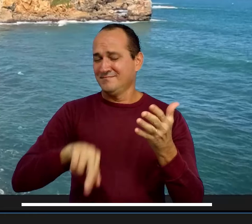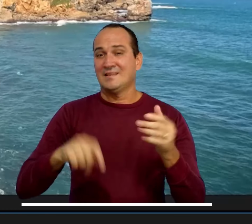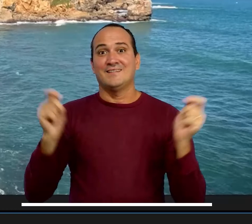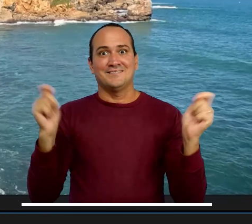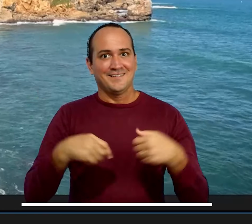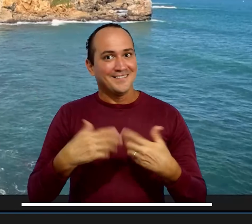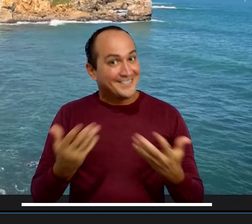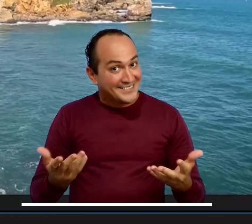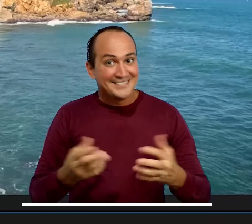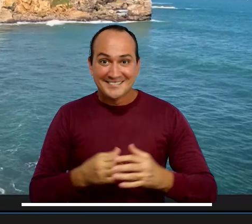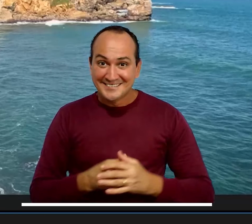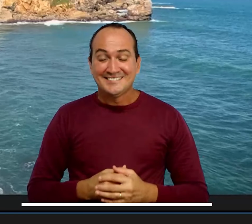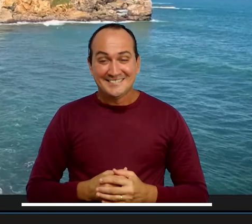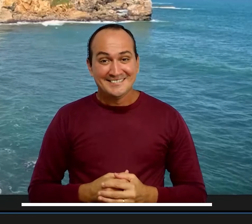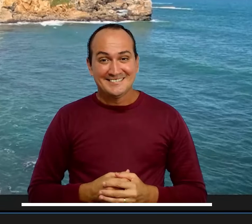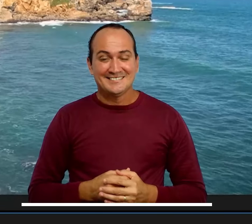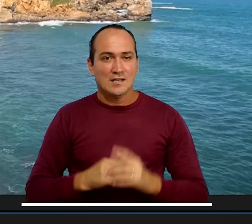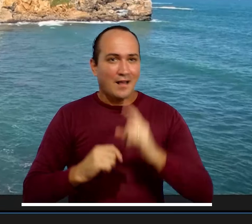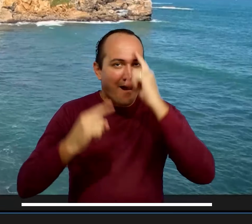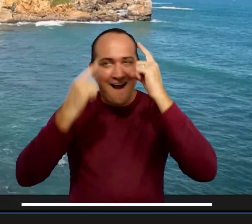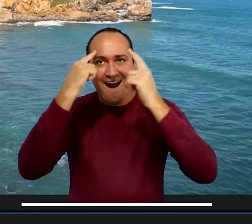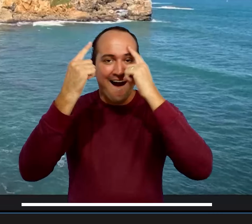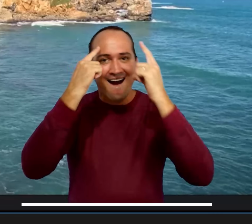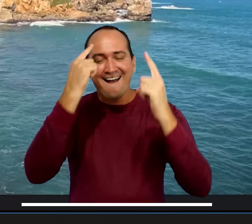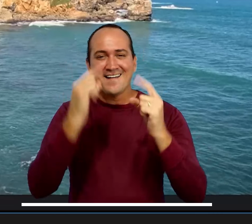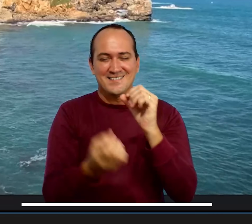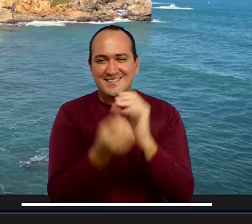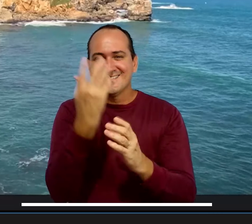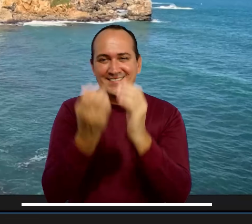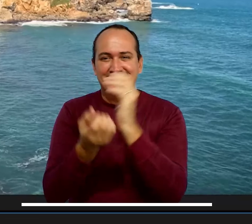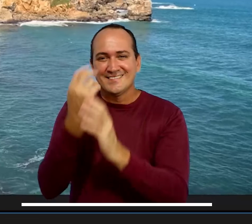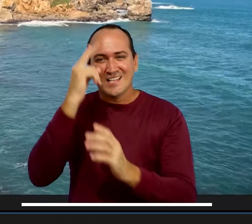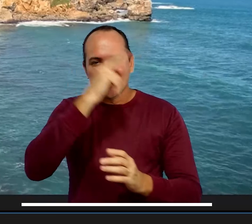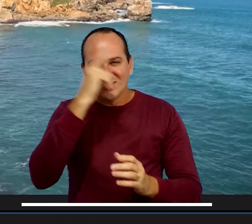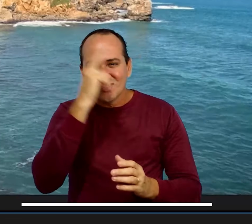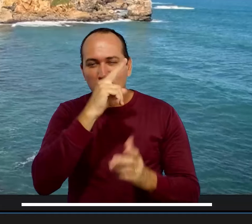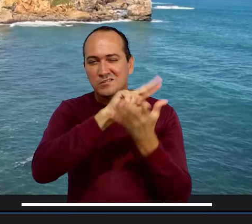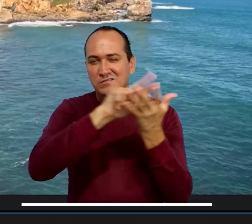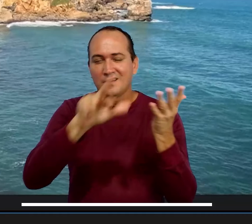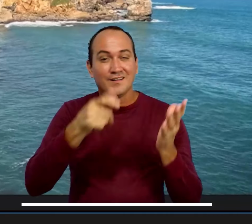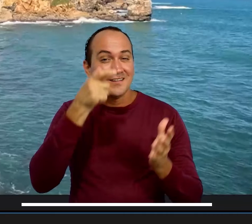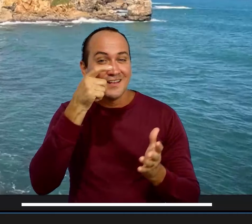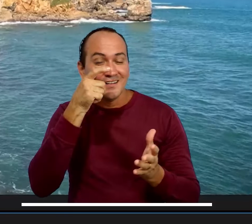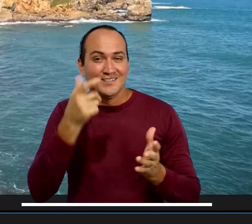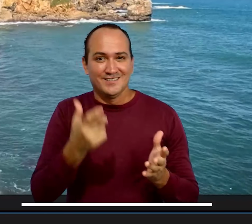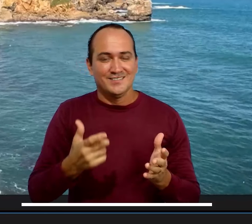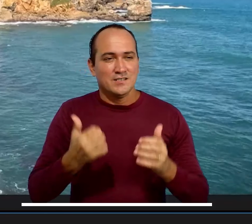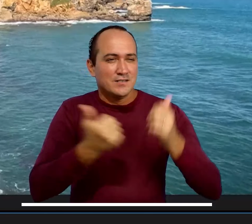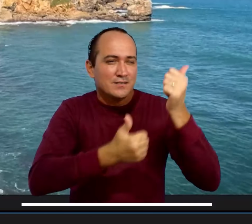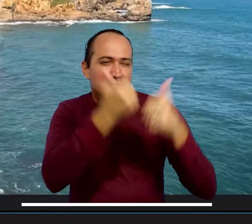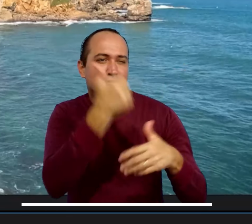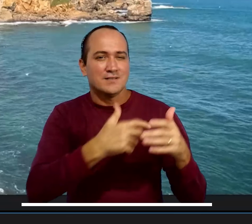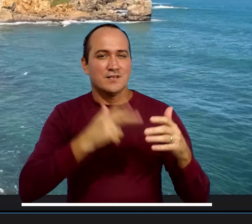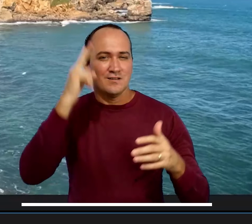são inúmeras, tá? Só usar a criatividade de vocês e criar histórias mais interessantes, narrativas ainda